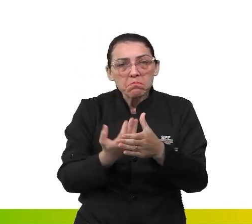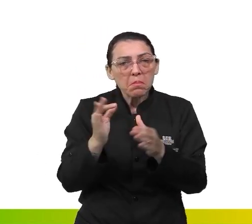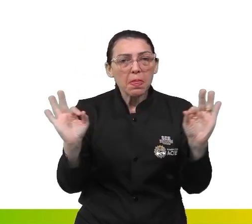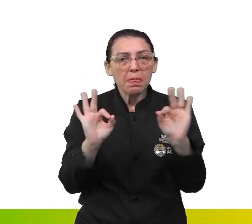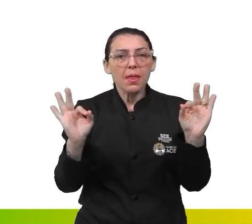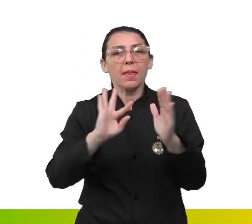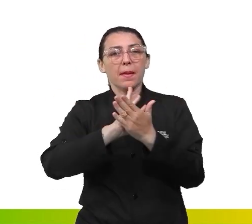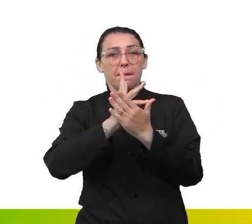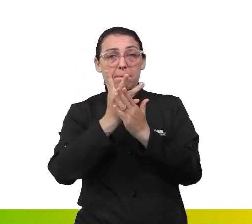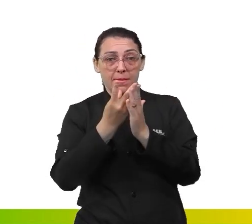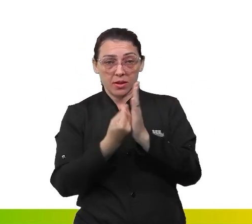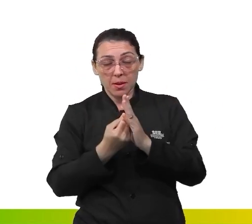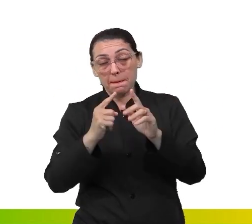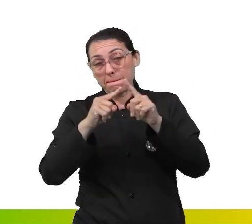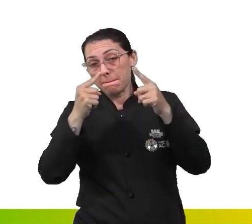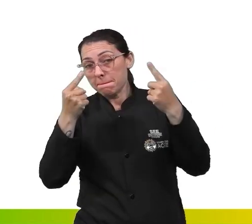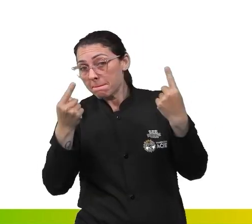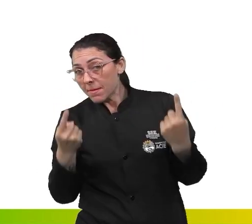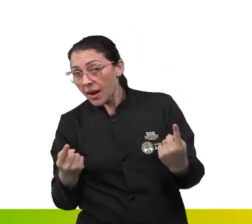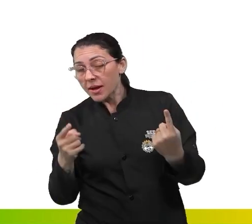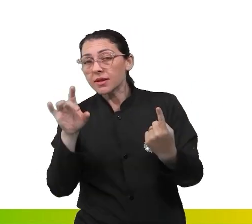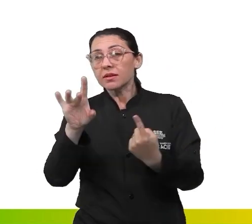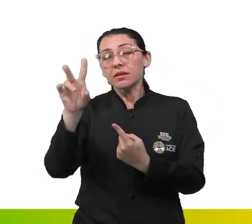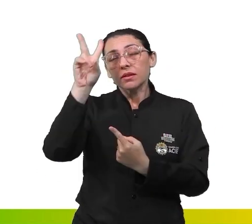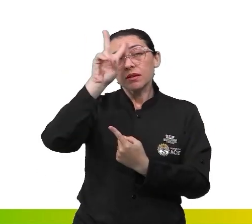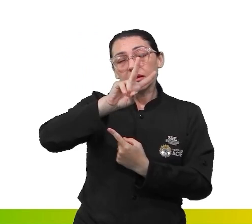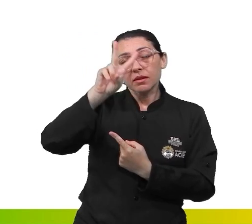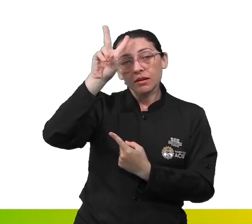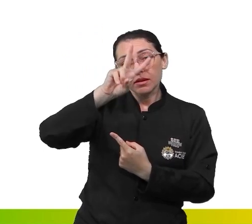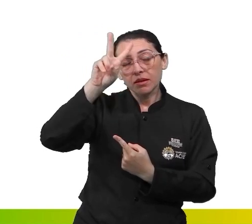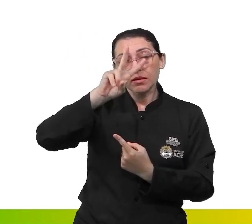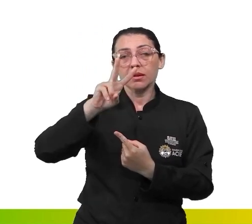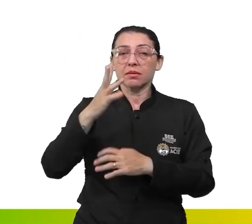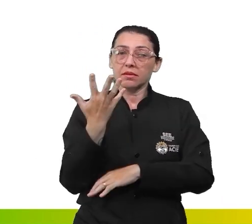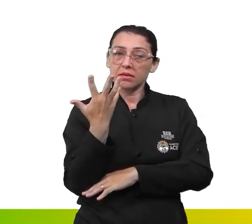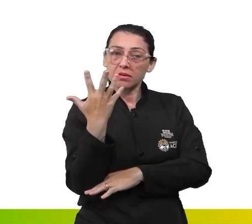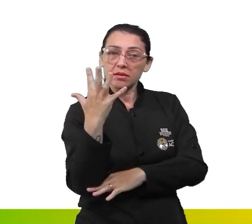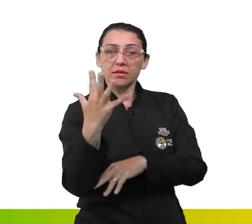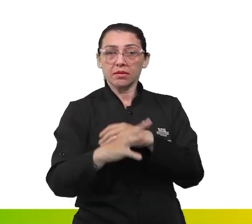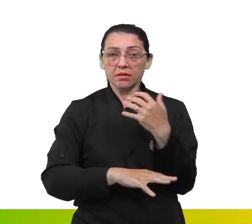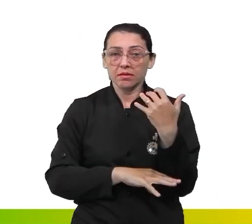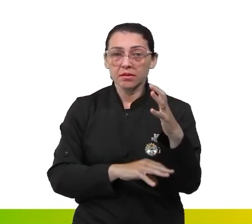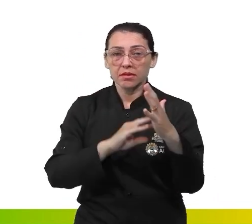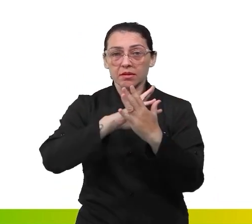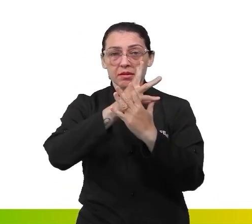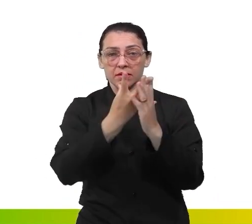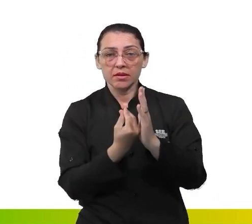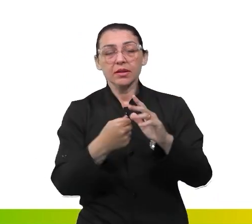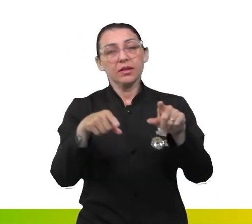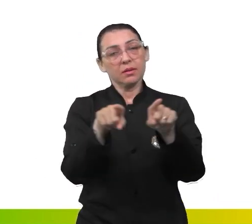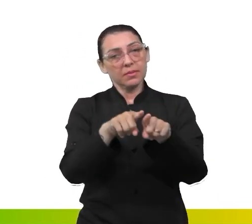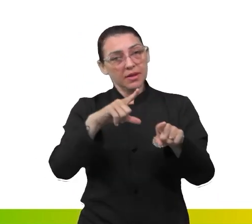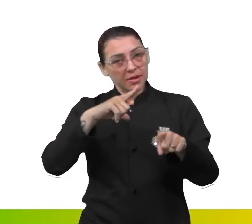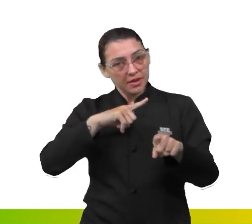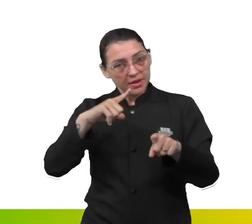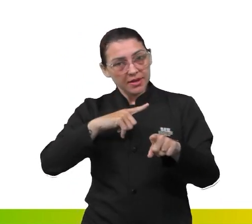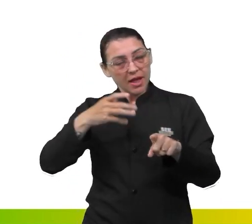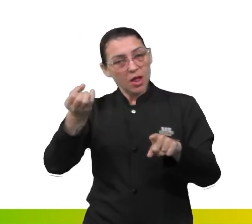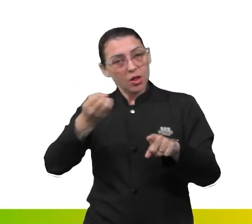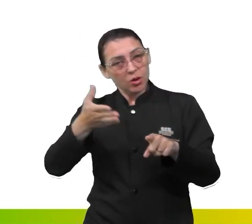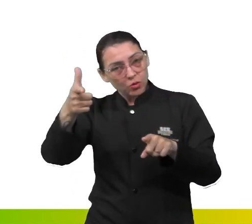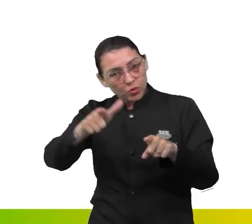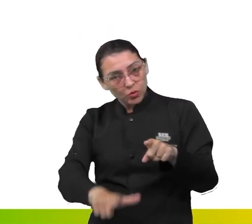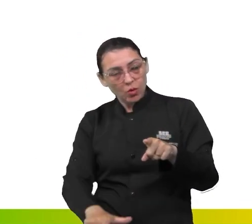floresta amazônica. Mas, só lembrando, pessoal, que a floresta amazônica, ela também possui aí uma alta